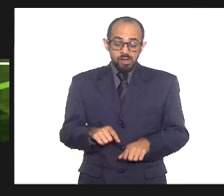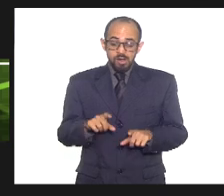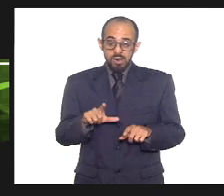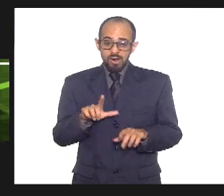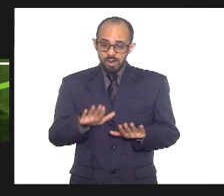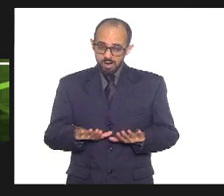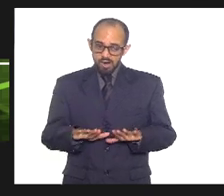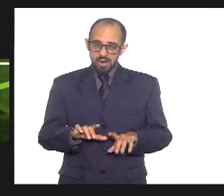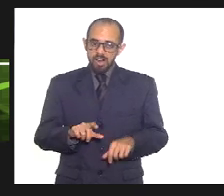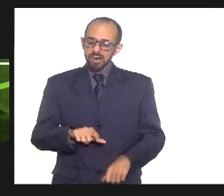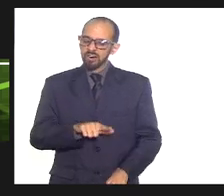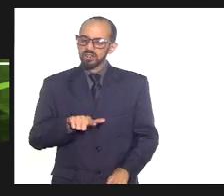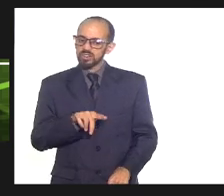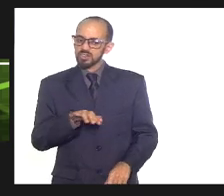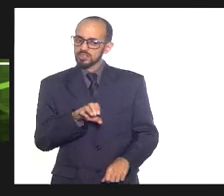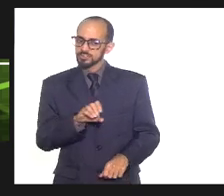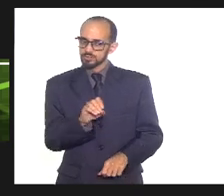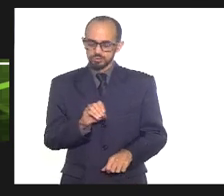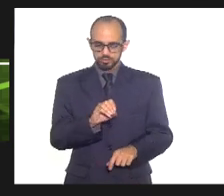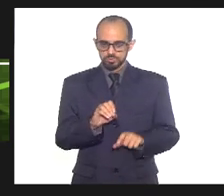Seguramente, essa não é